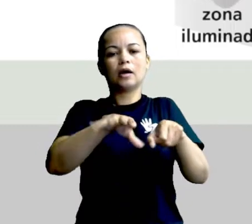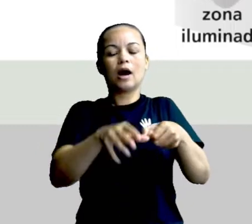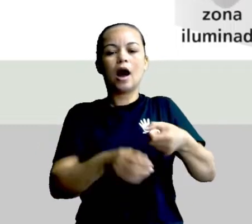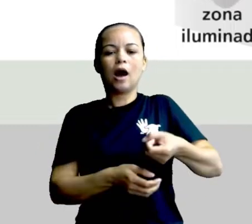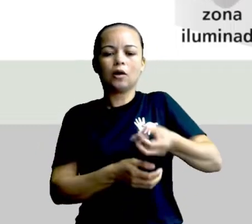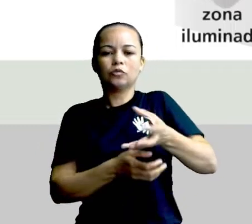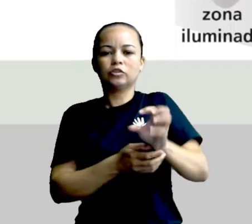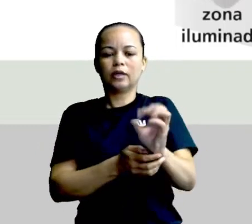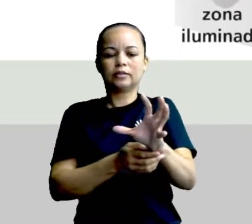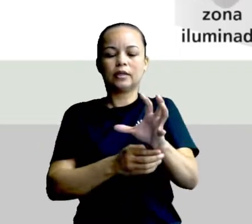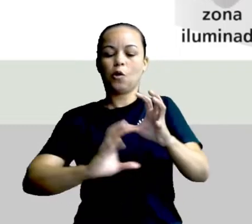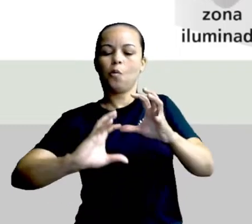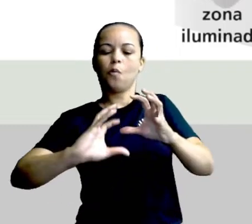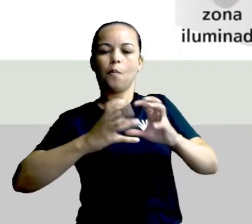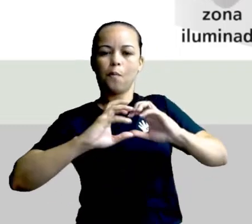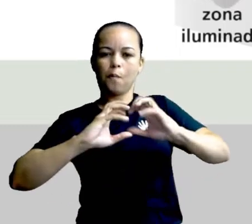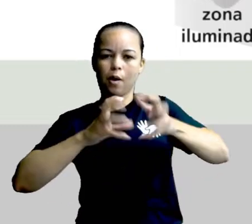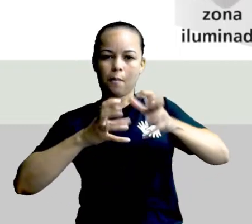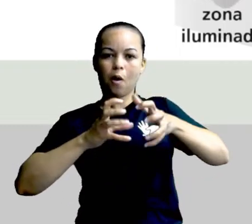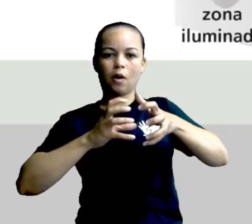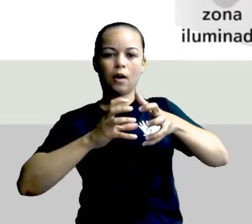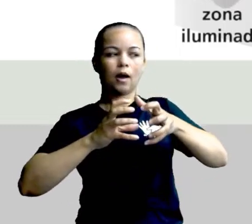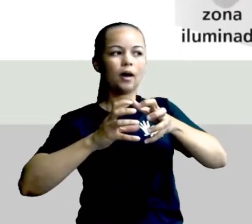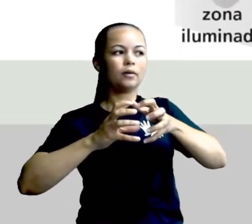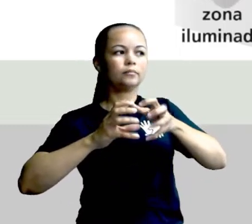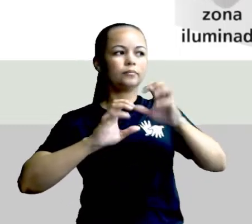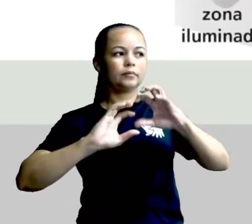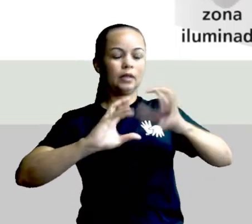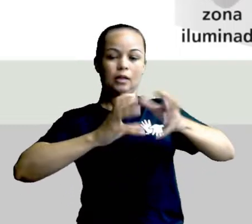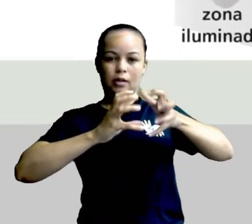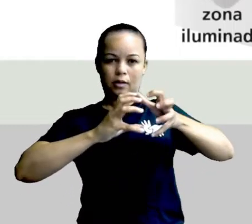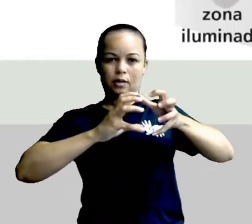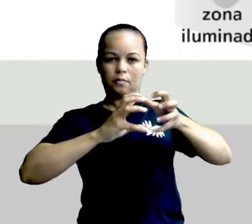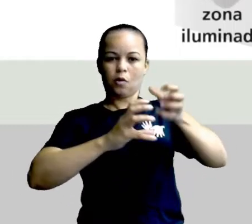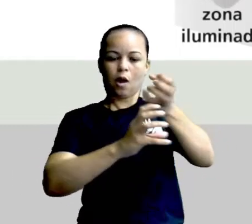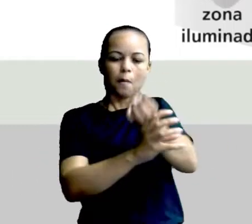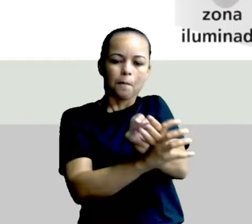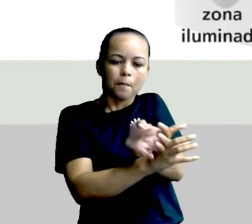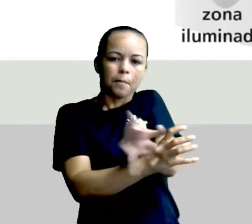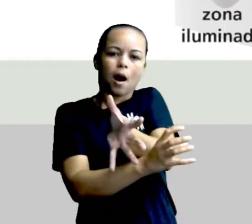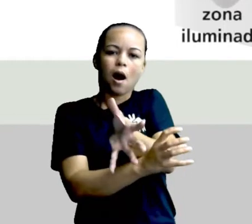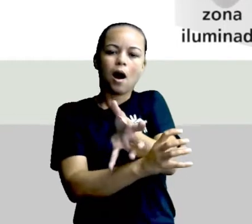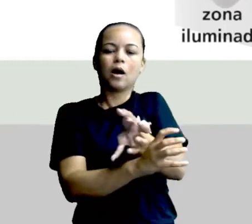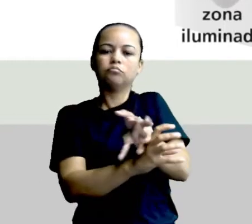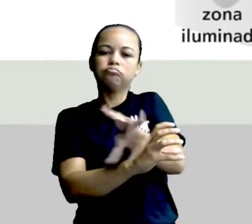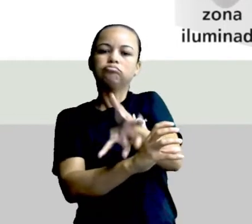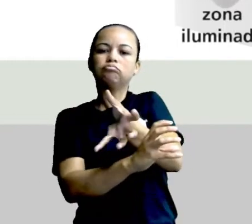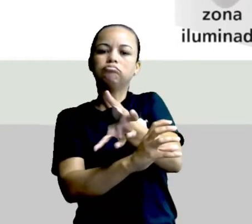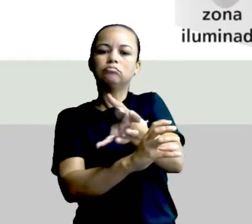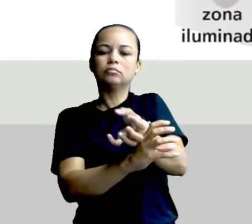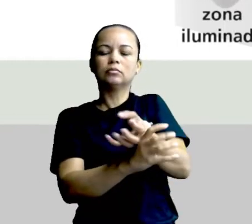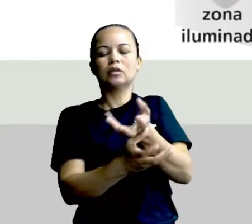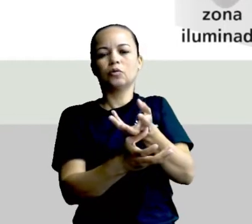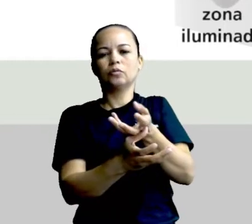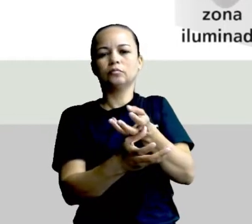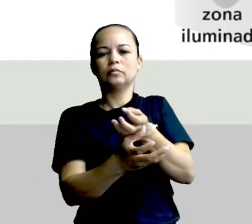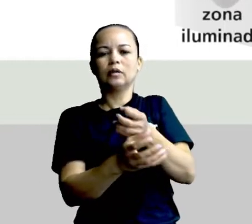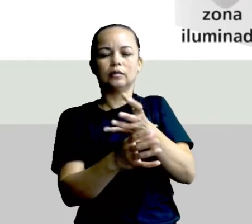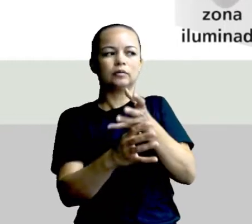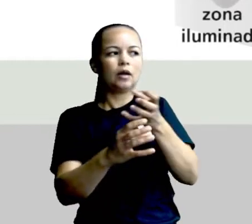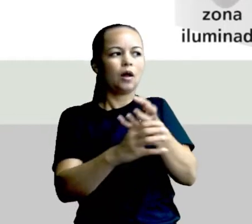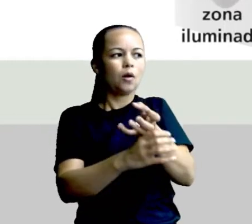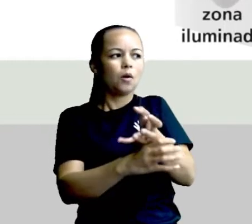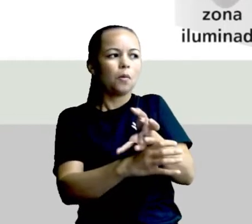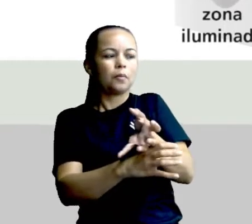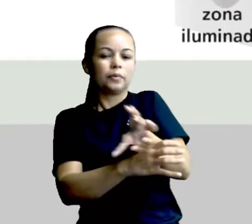A luz está incidida numa bola, tá? E essa bola está emitindo aqui, o raio quando bate